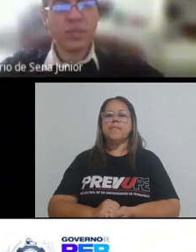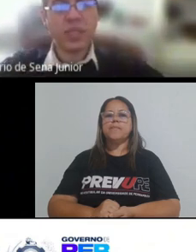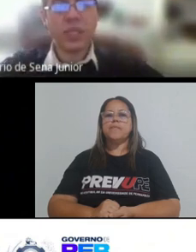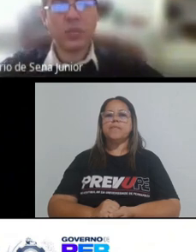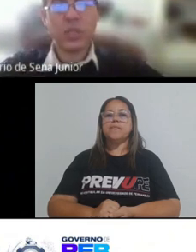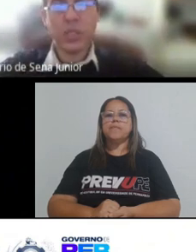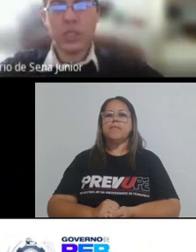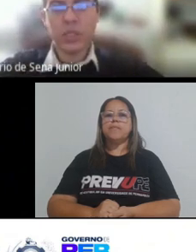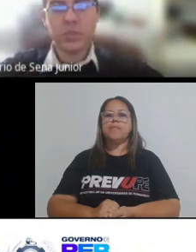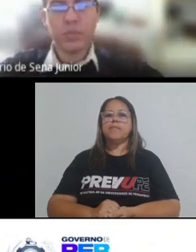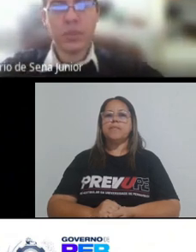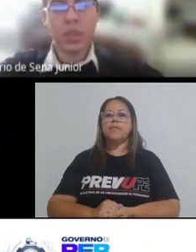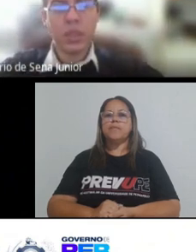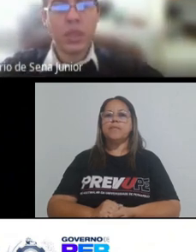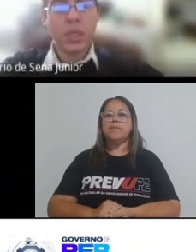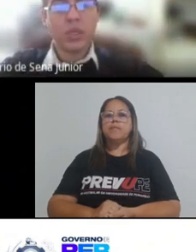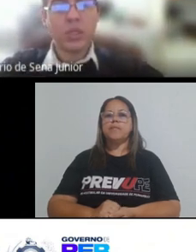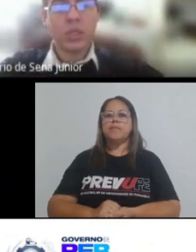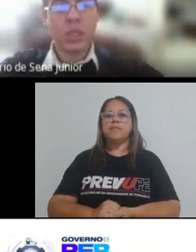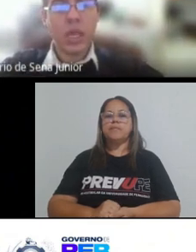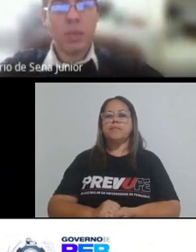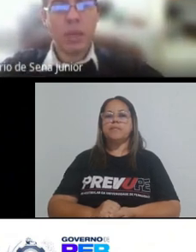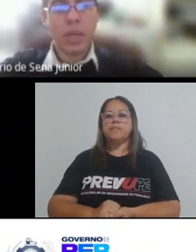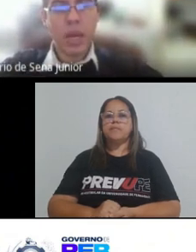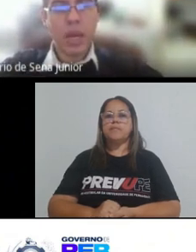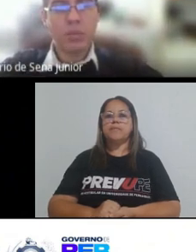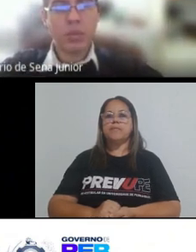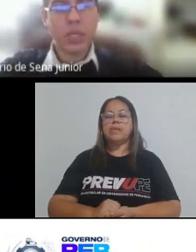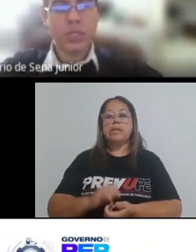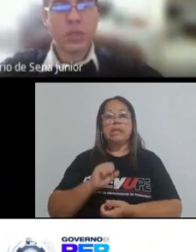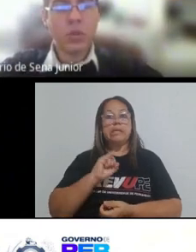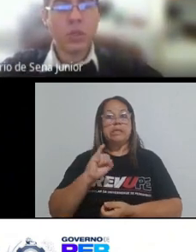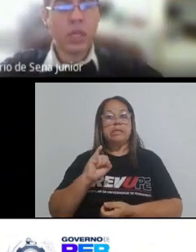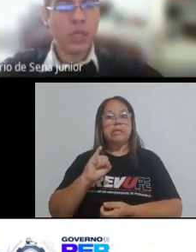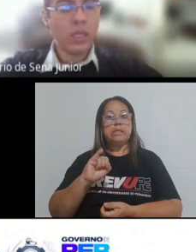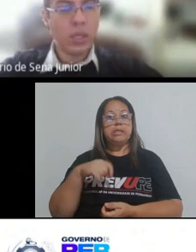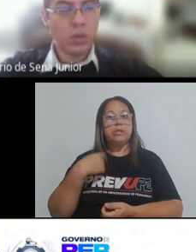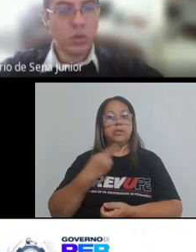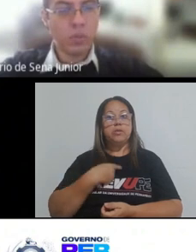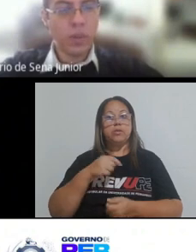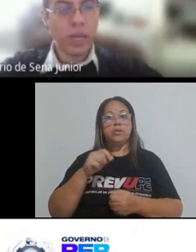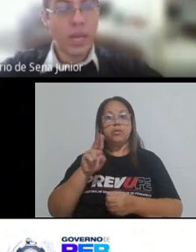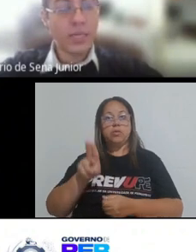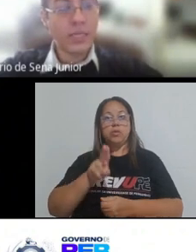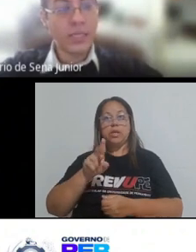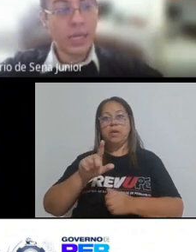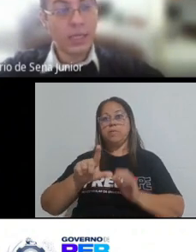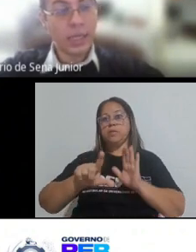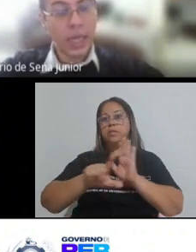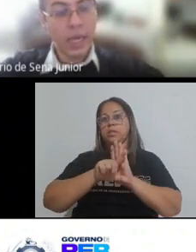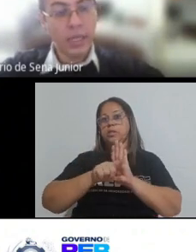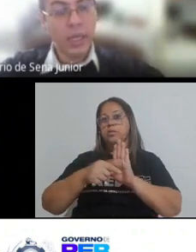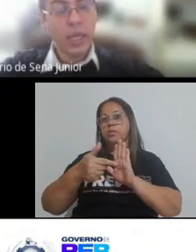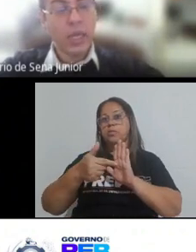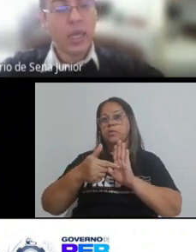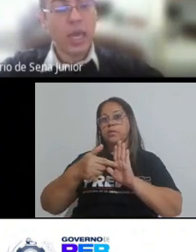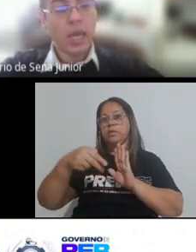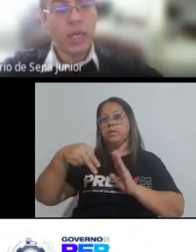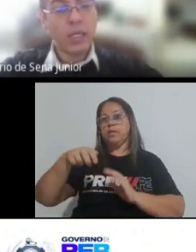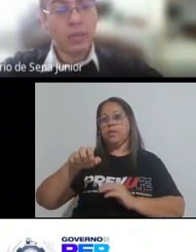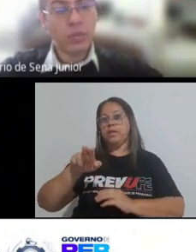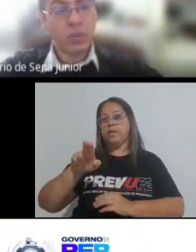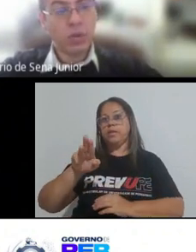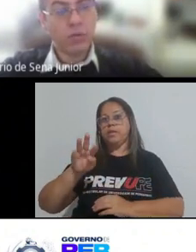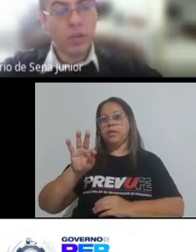perceba o seguinte, né, se aplicarmos a segunda lei de Newton para cada satélite que